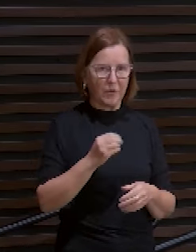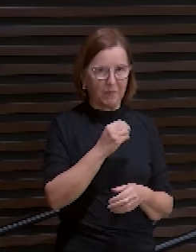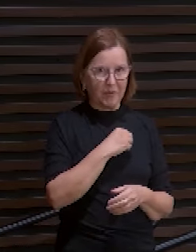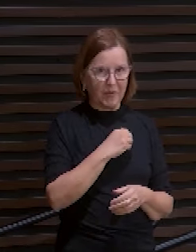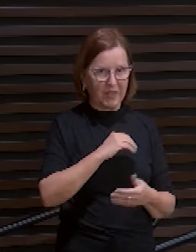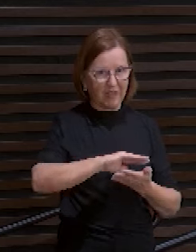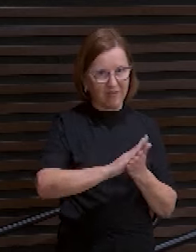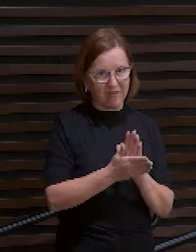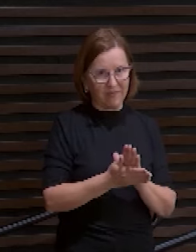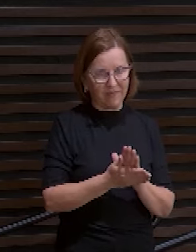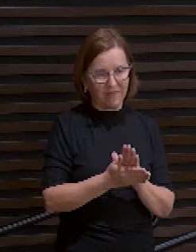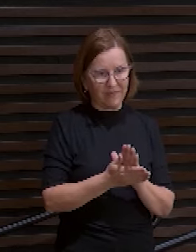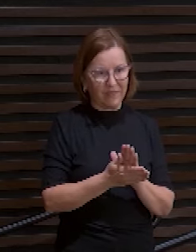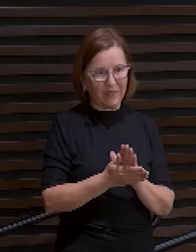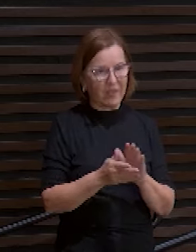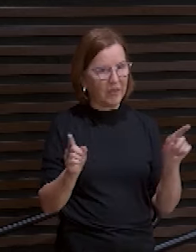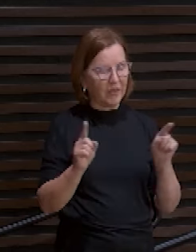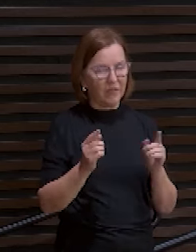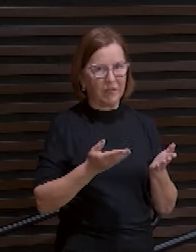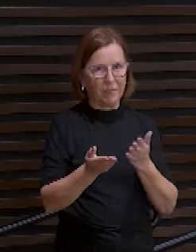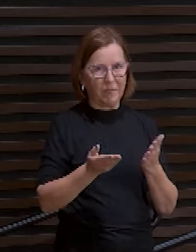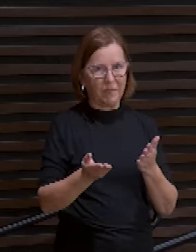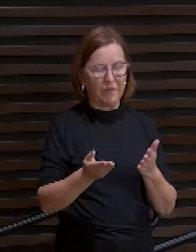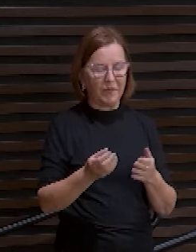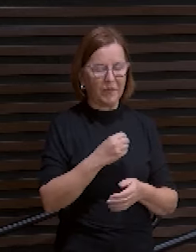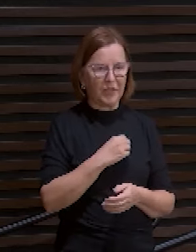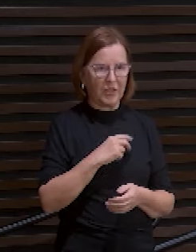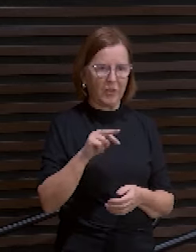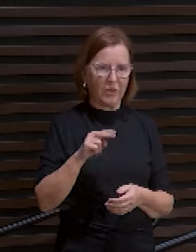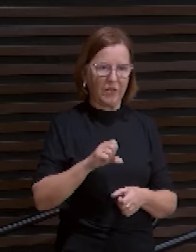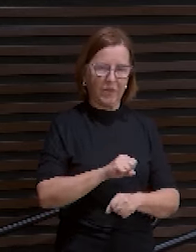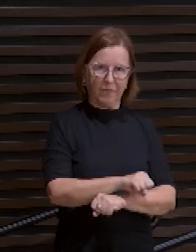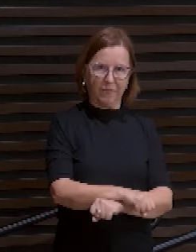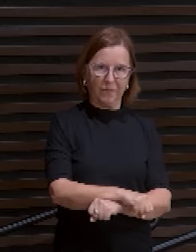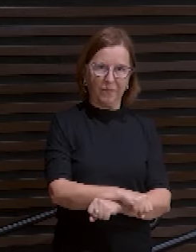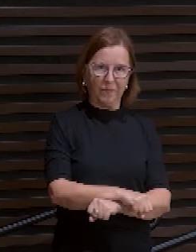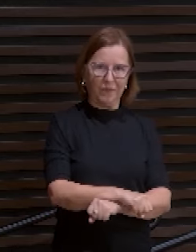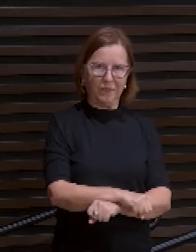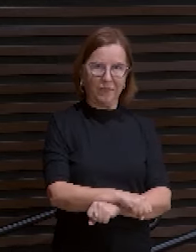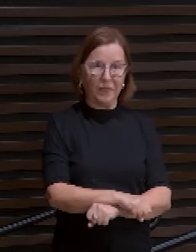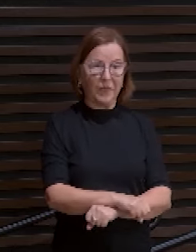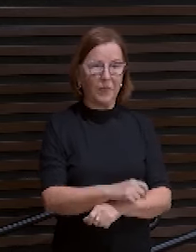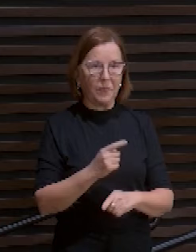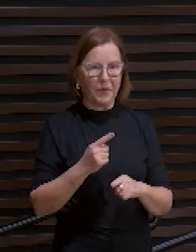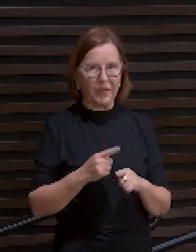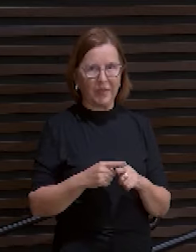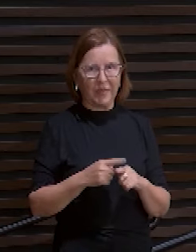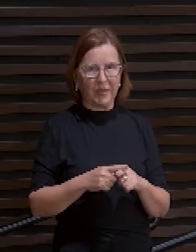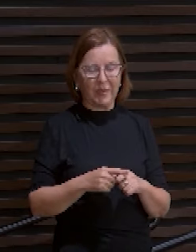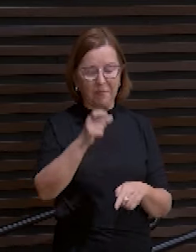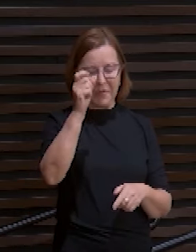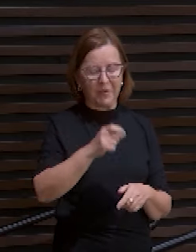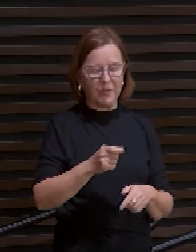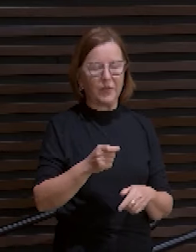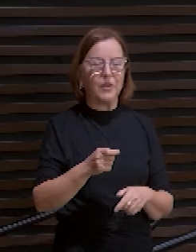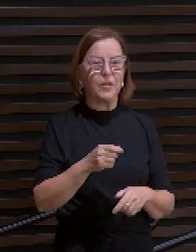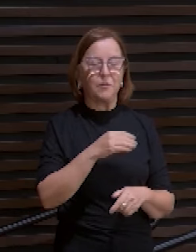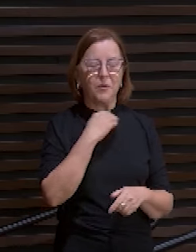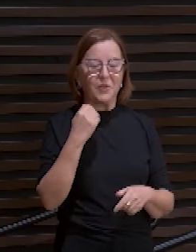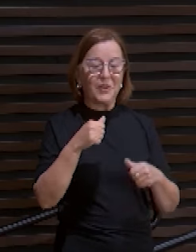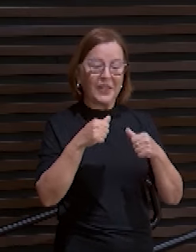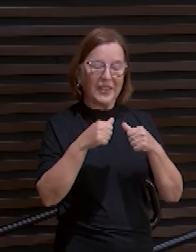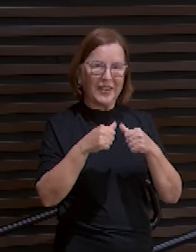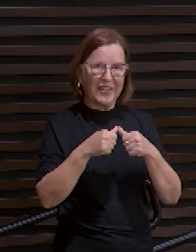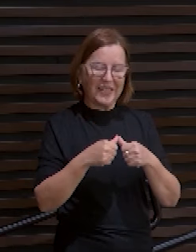seja destruído e não sirvamos o pecado como escravos porquanto Quem morreu está